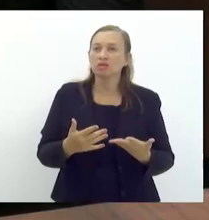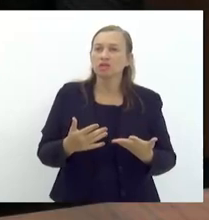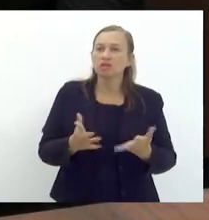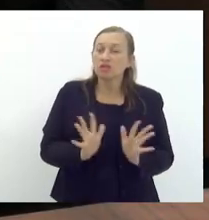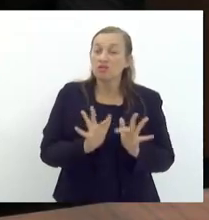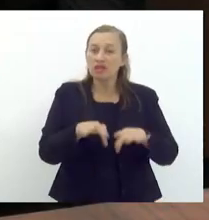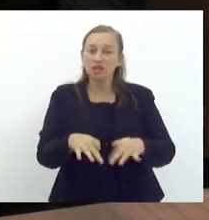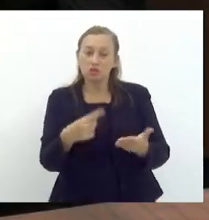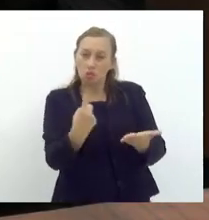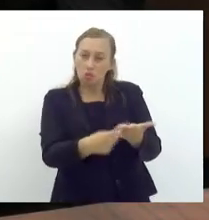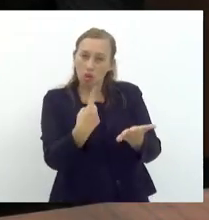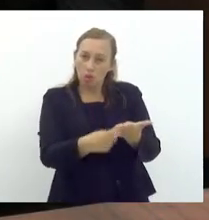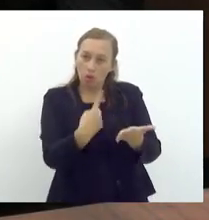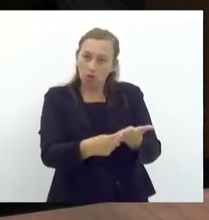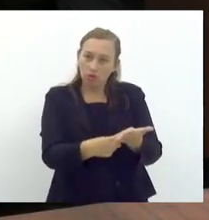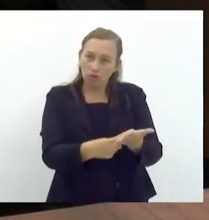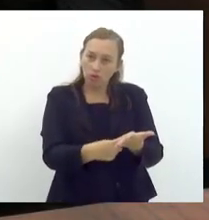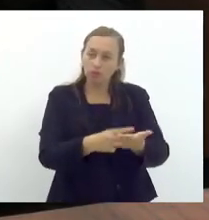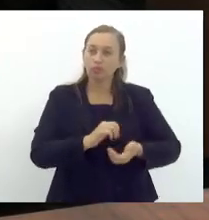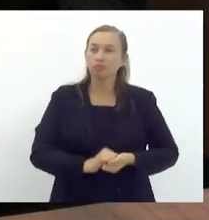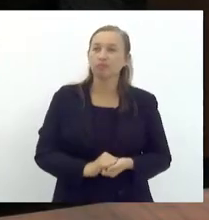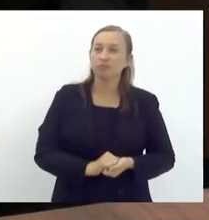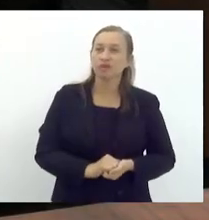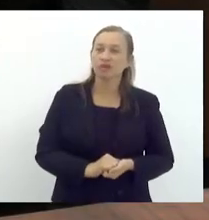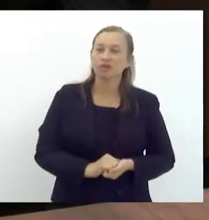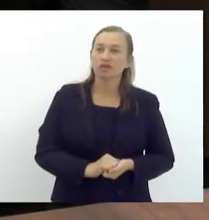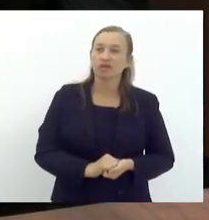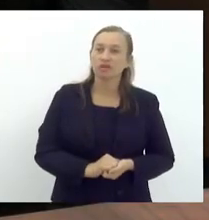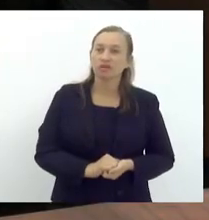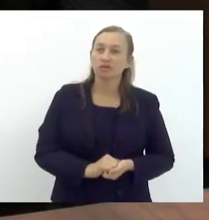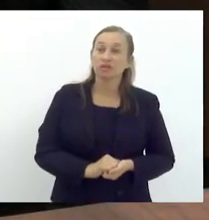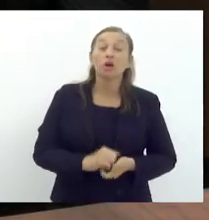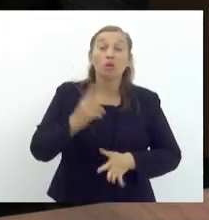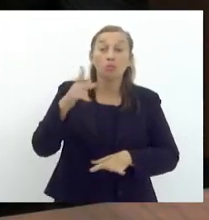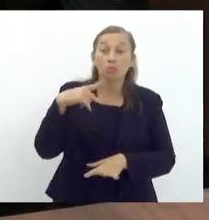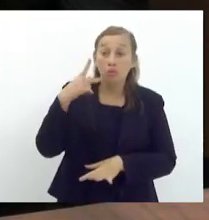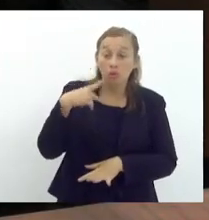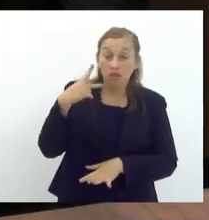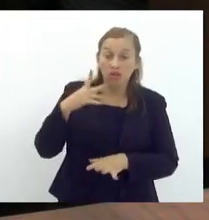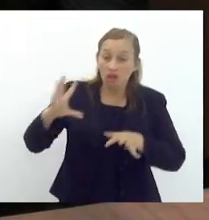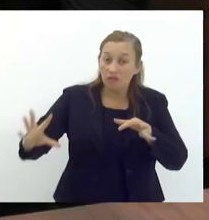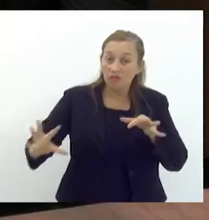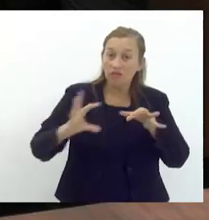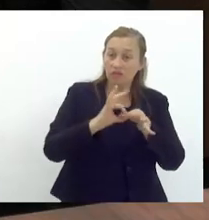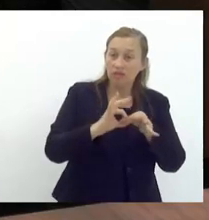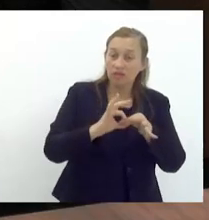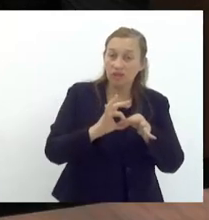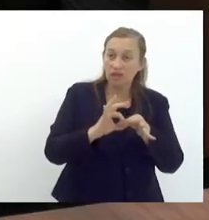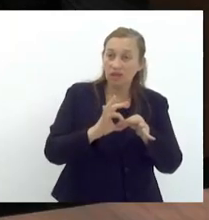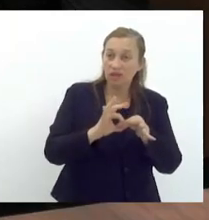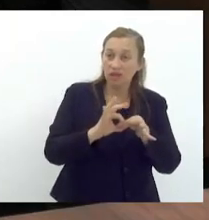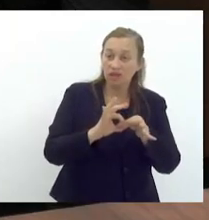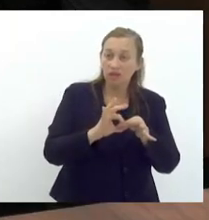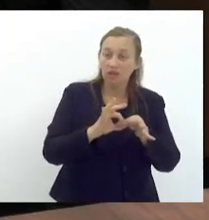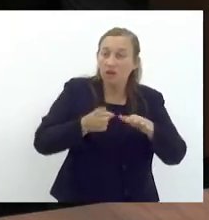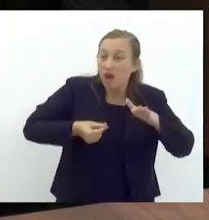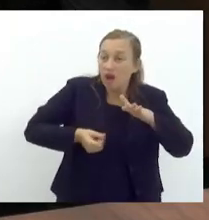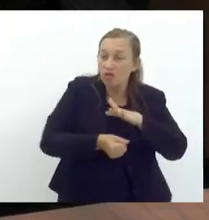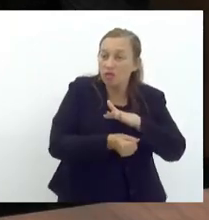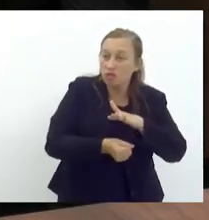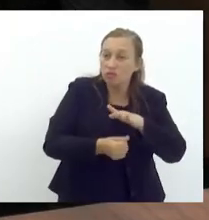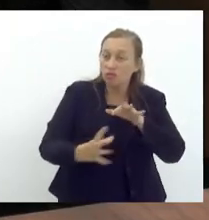fechou um acordo que políticas que estavam vinculadas ao fundo foram